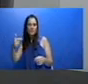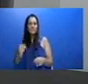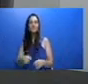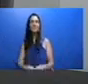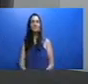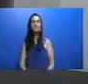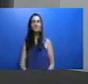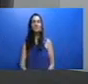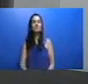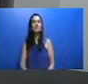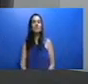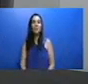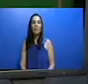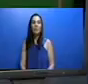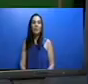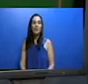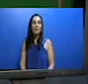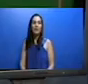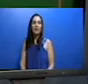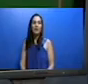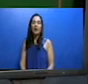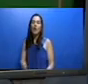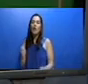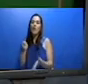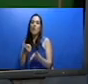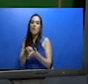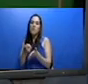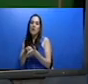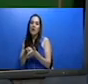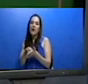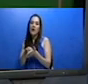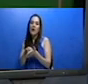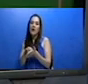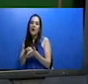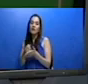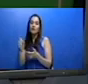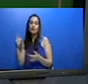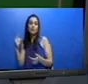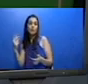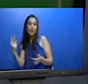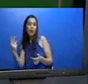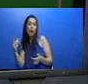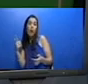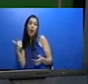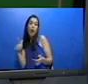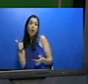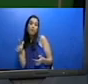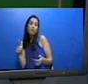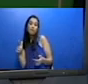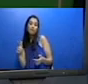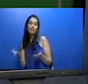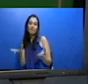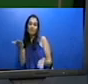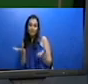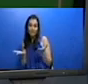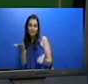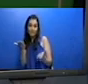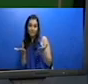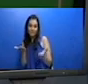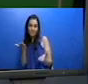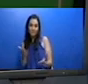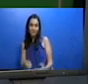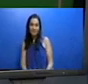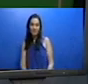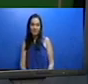Unidade 20, comprar as dúzias ou em quilograma. Lá na página 229, na mesma página nós temos